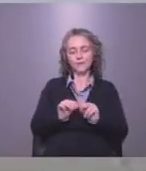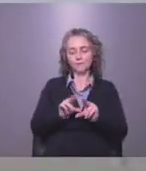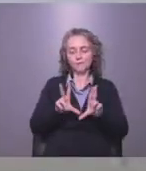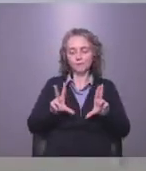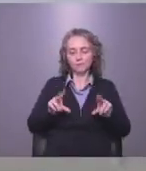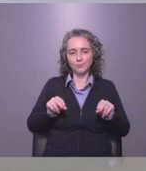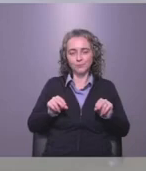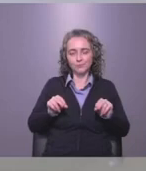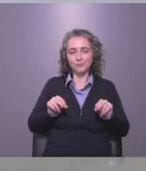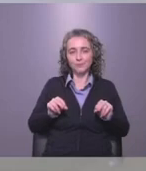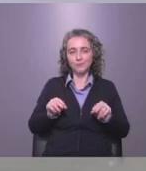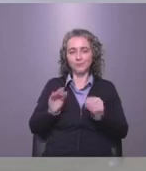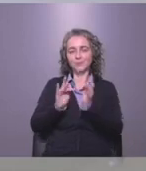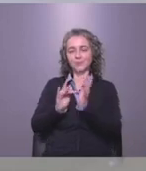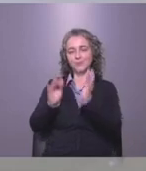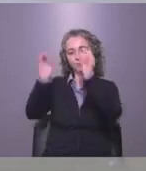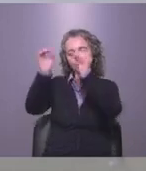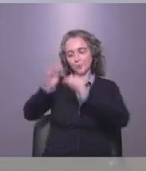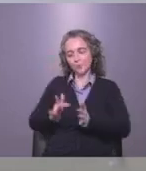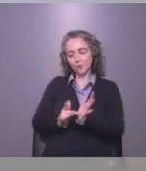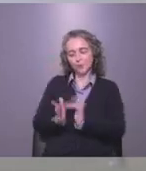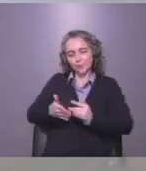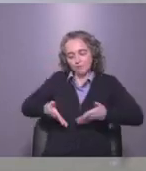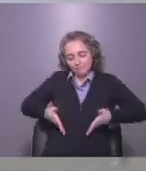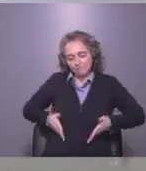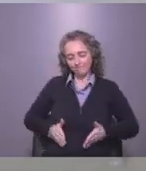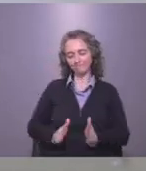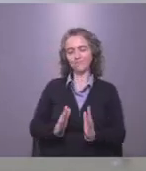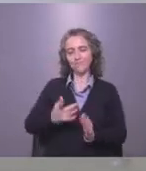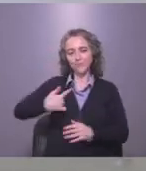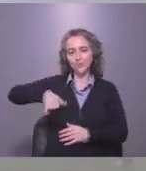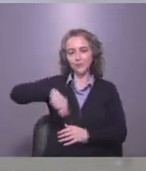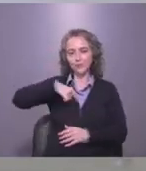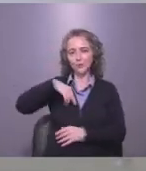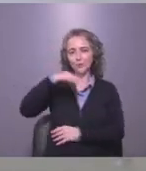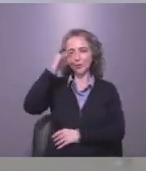do mundo, humildemente vos suplicamos.